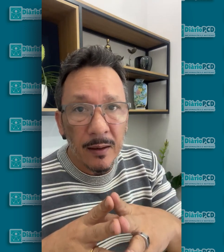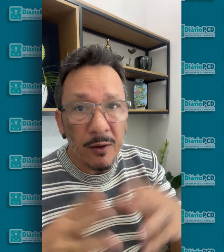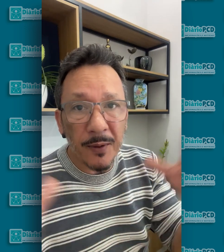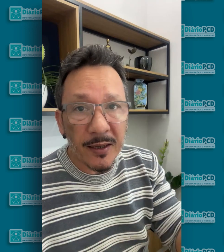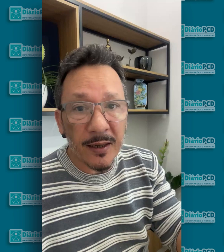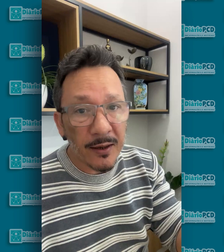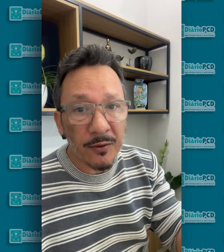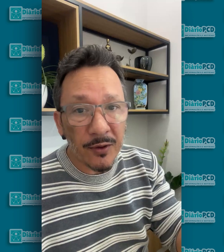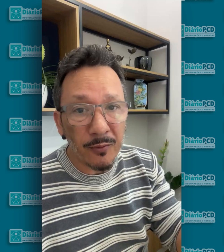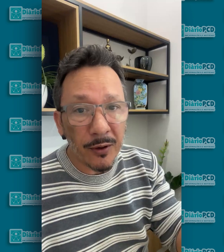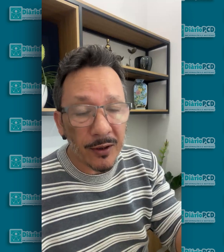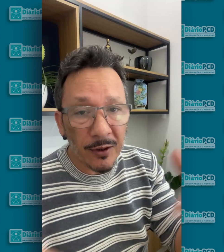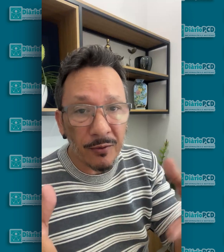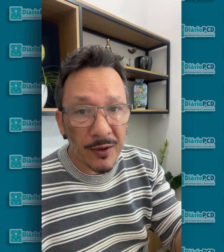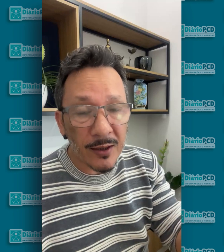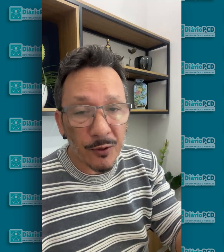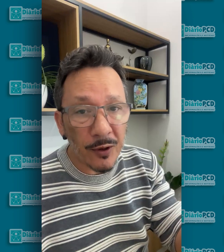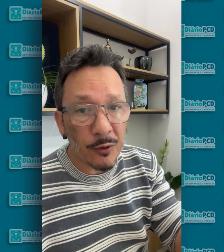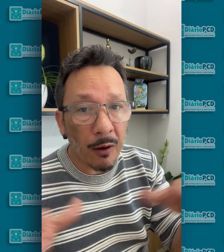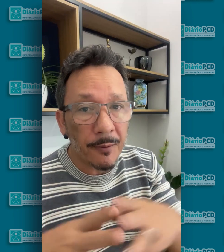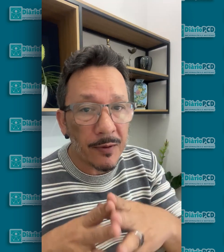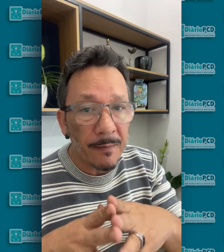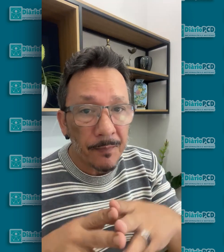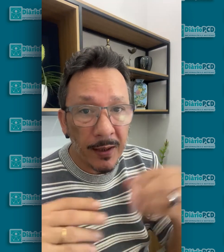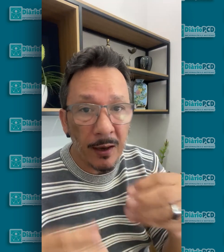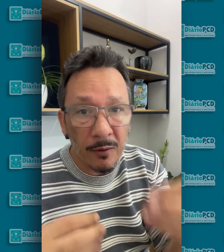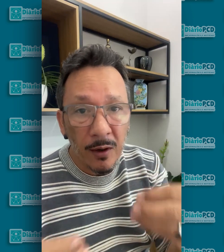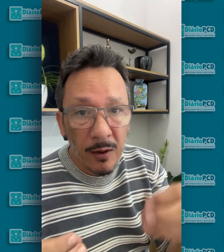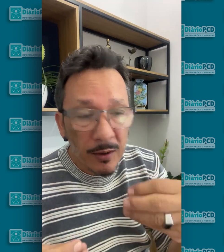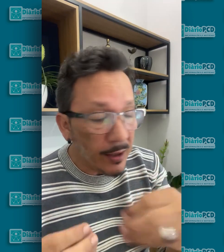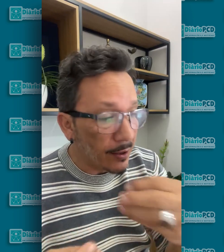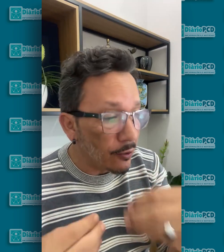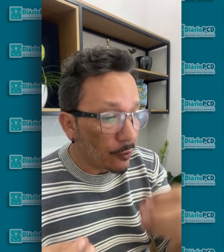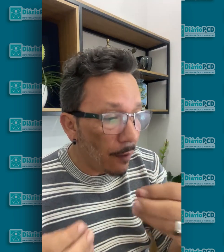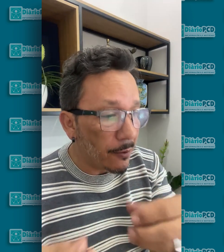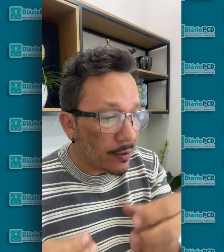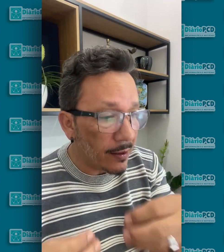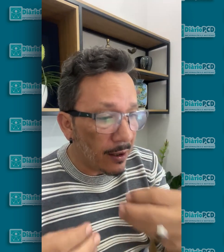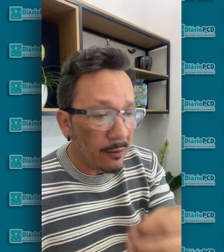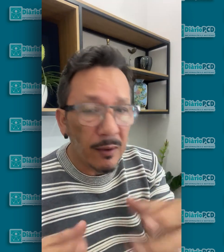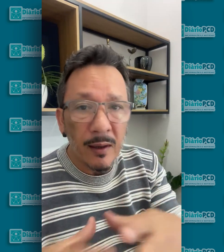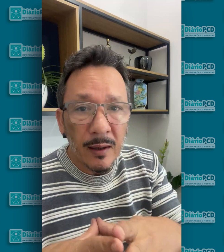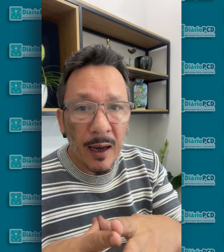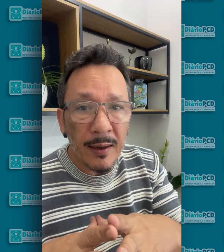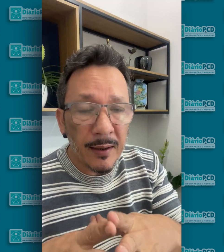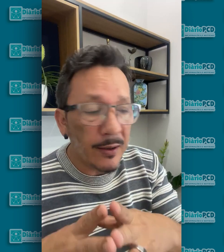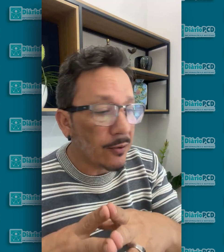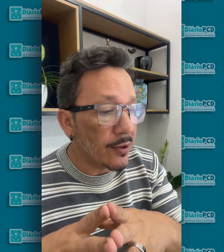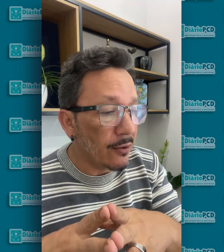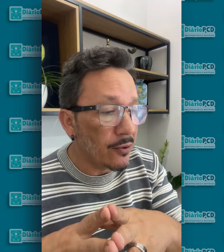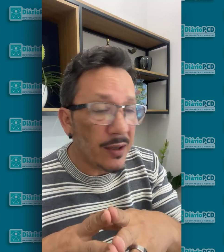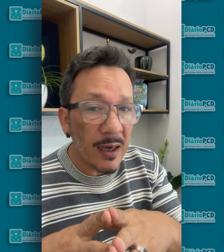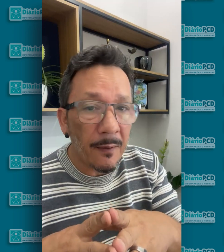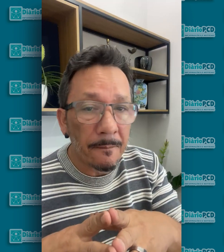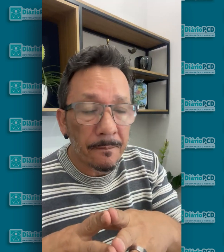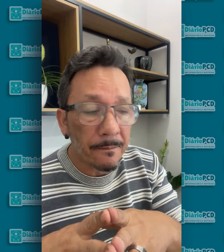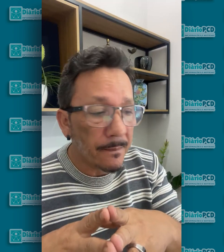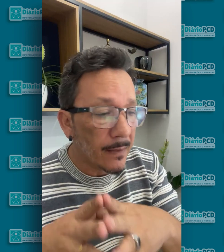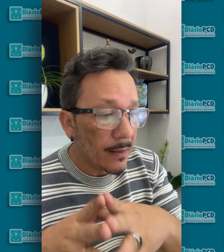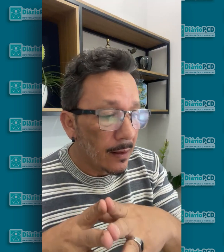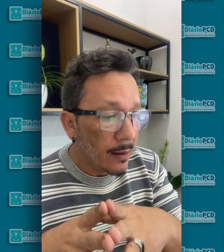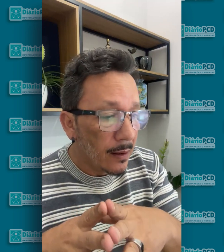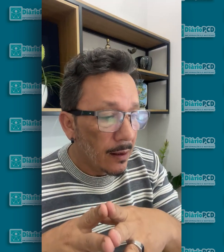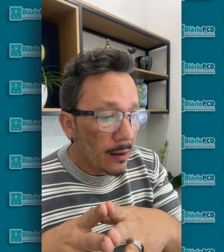né? E não precisa nem discutir muito, é só discutir esses 2 tópicos, que são os tópicos que estão aí em discussão